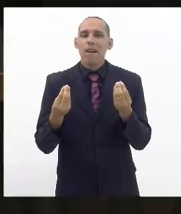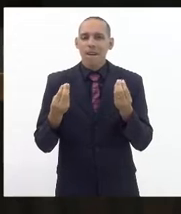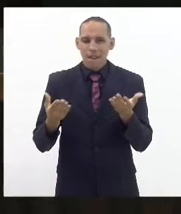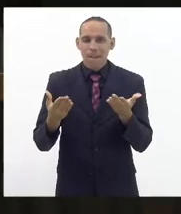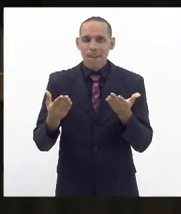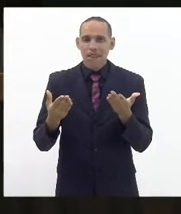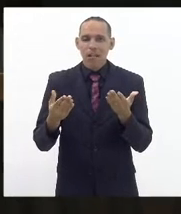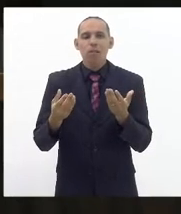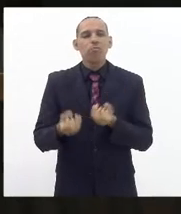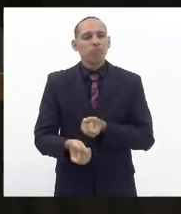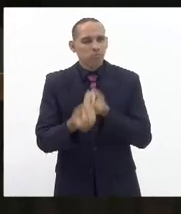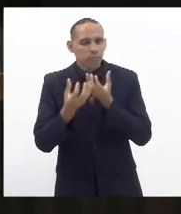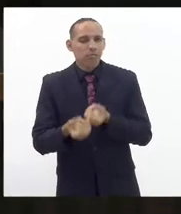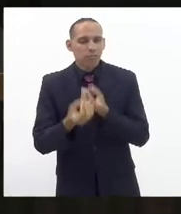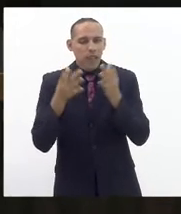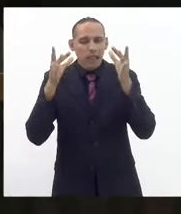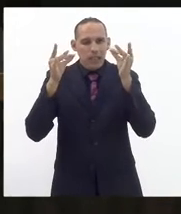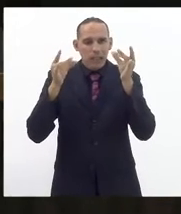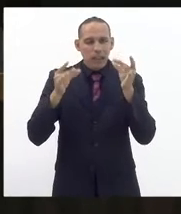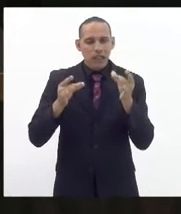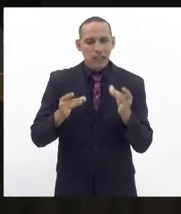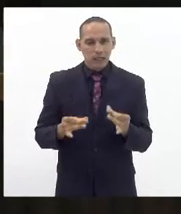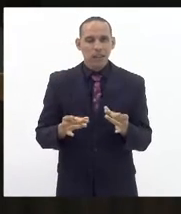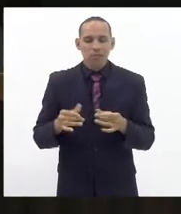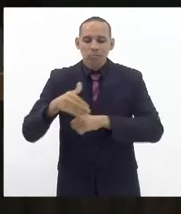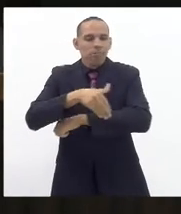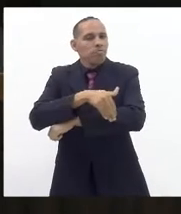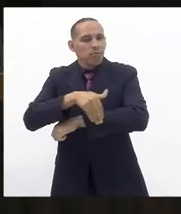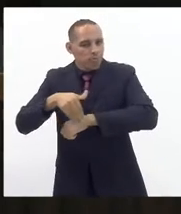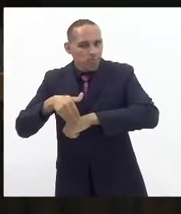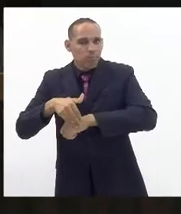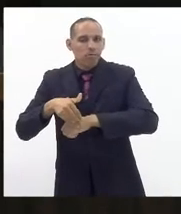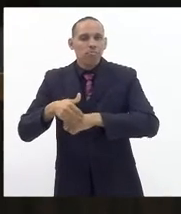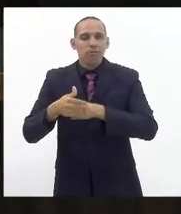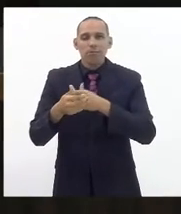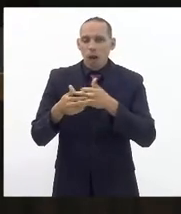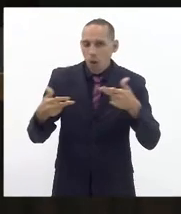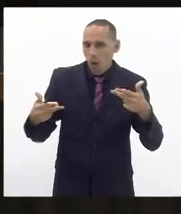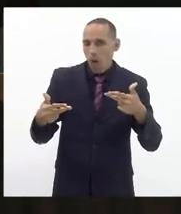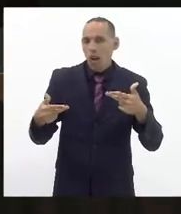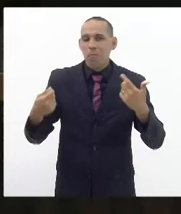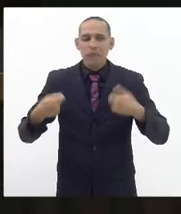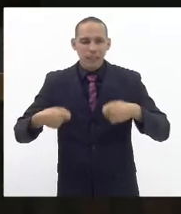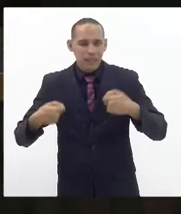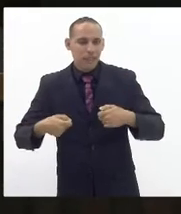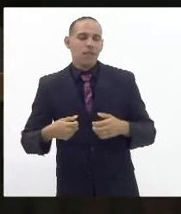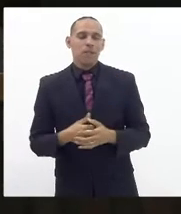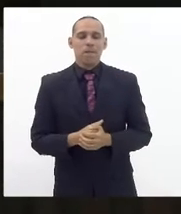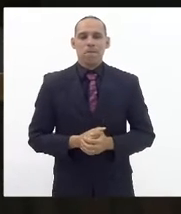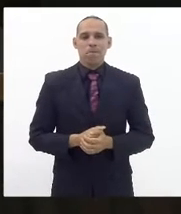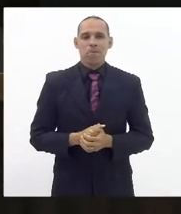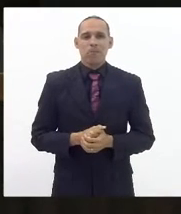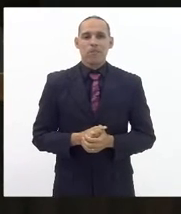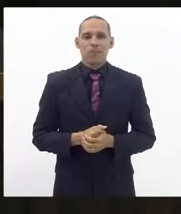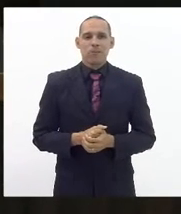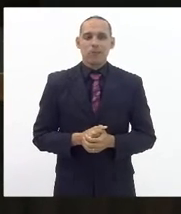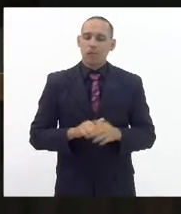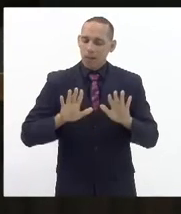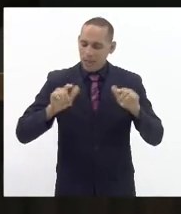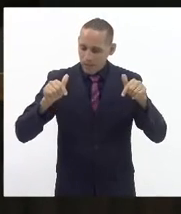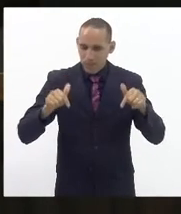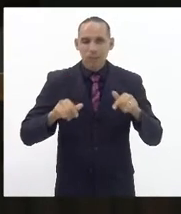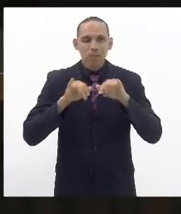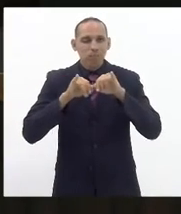título de informação, de detalhes, de endereço, e o que necessitar, mas aqui já